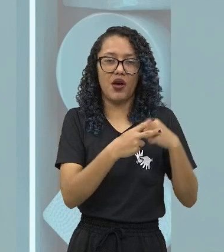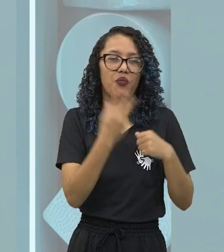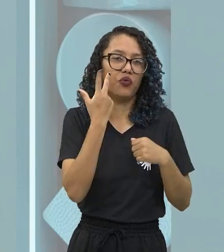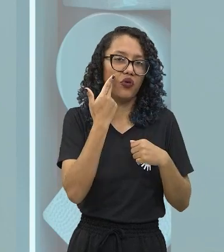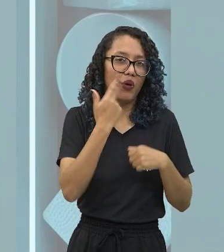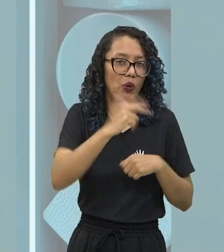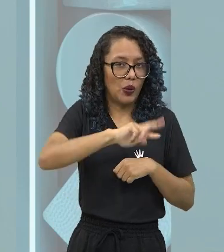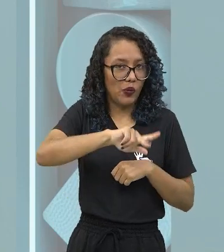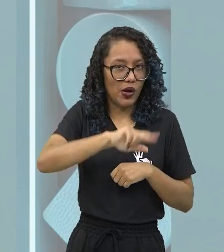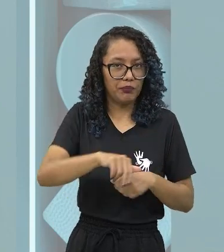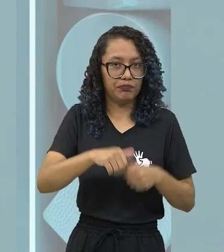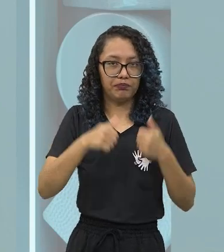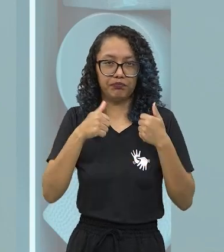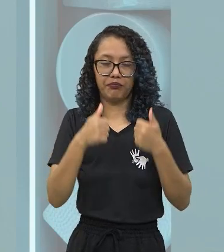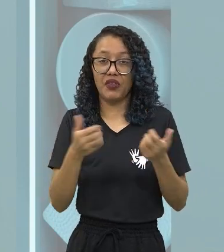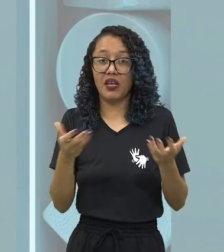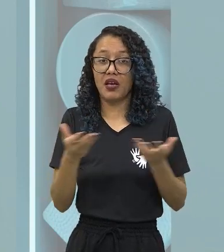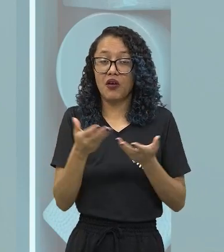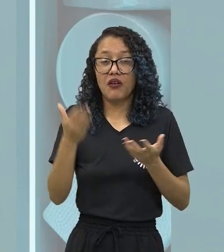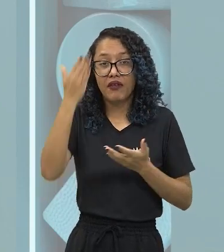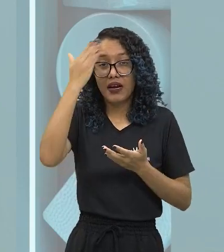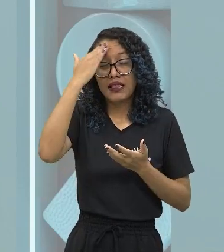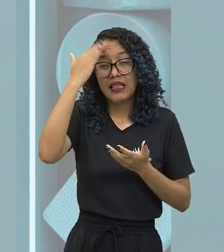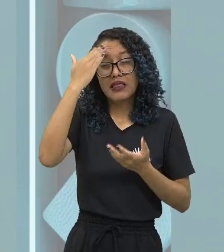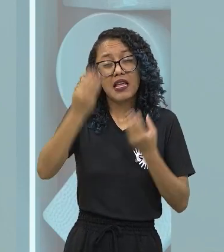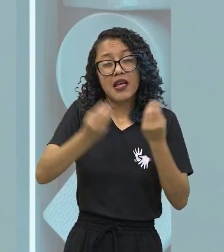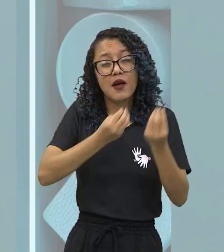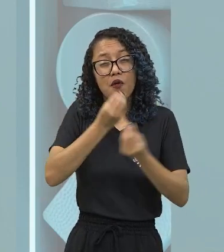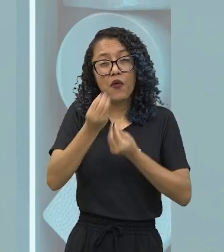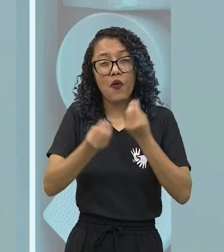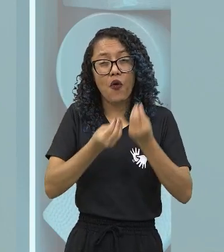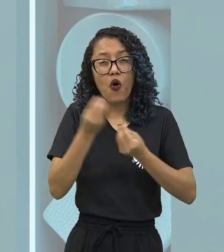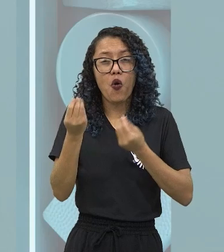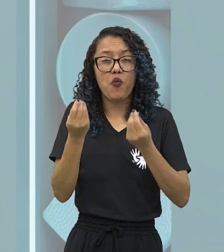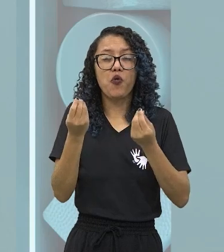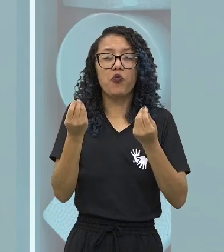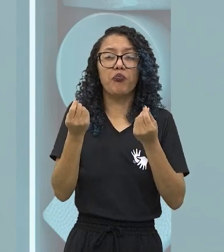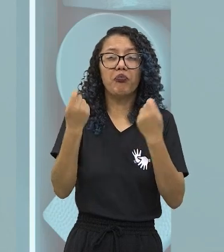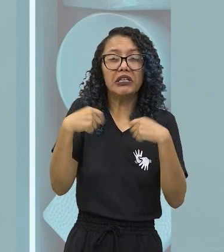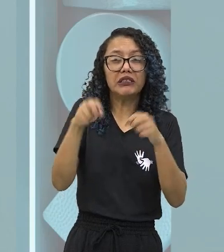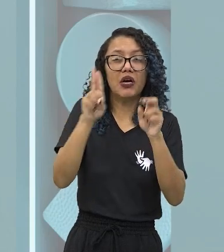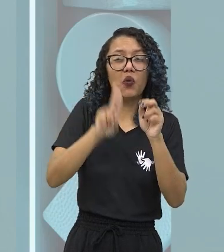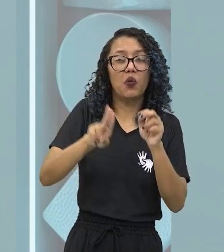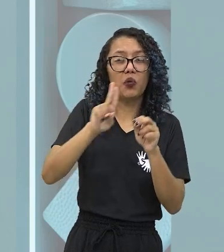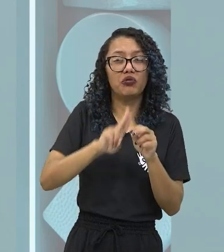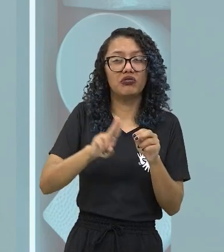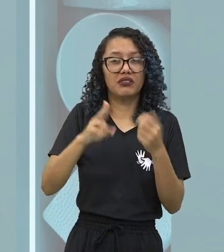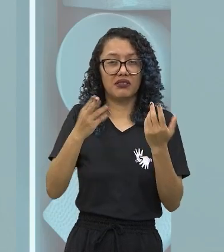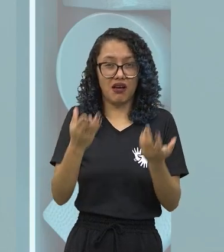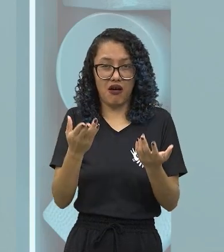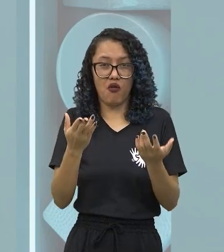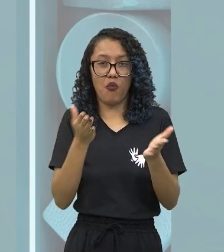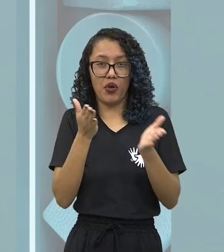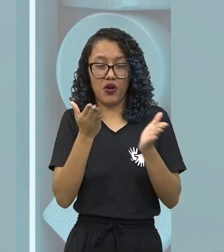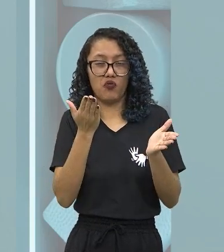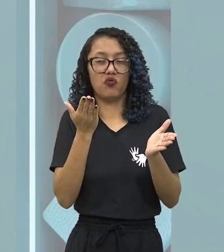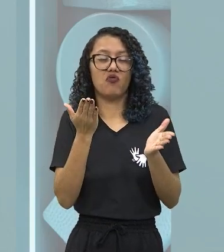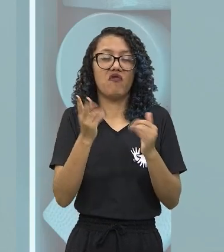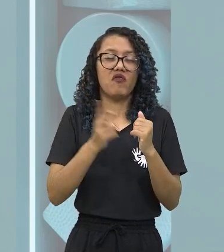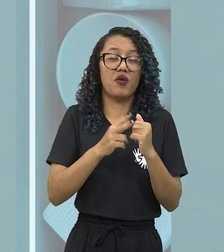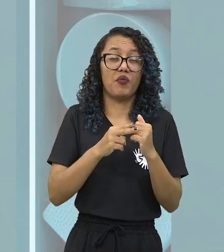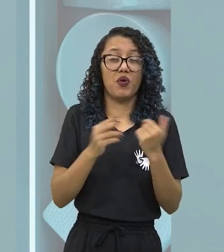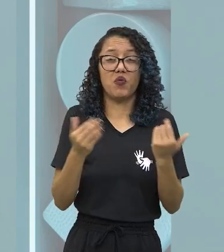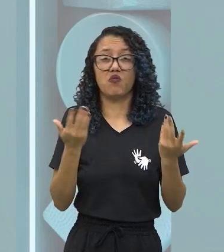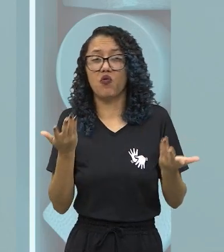então, entender quando é que nós devemos usar esse tempo verbal. É interessante